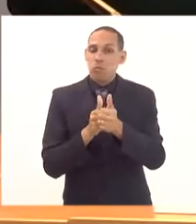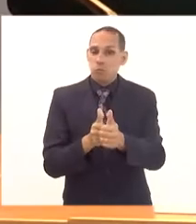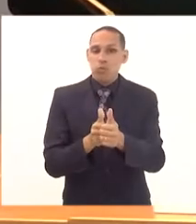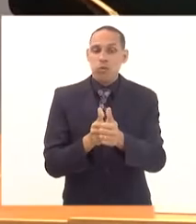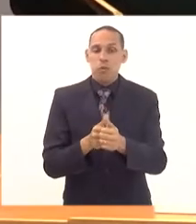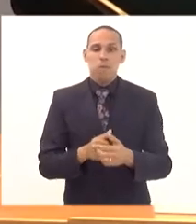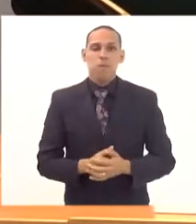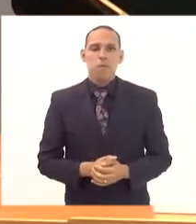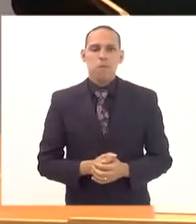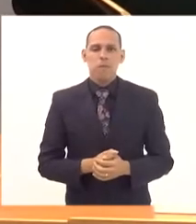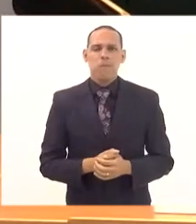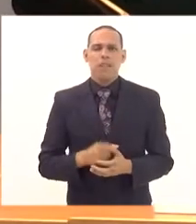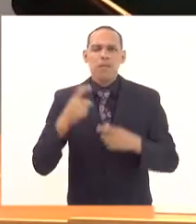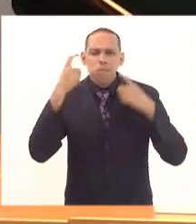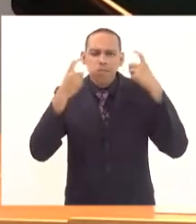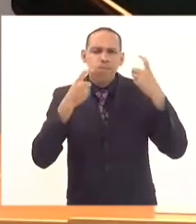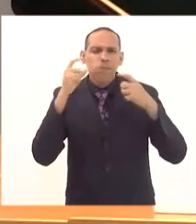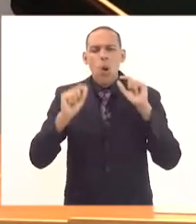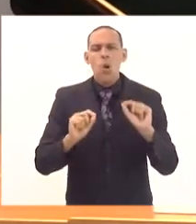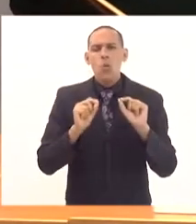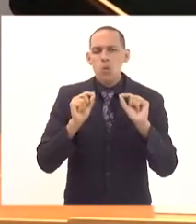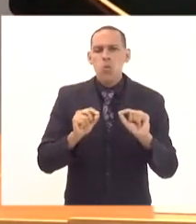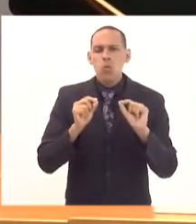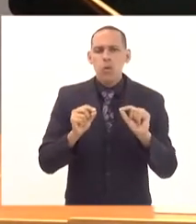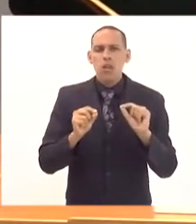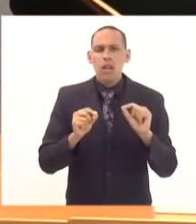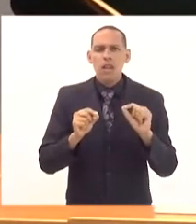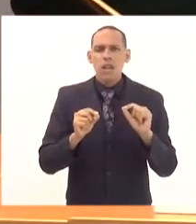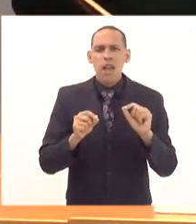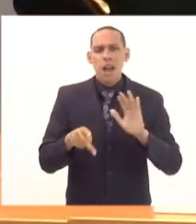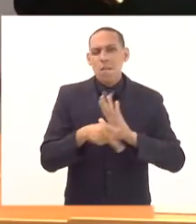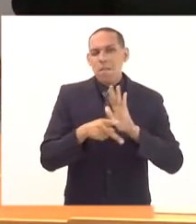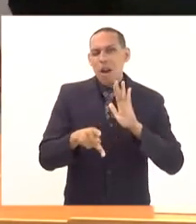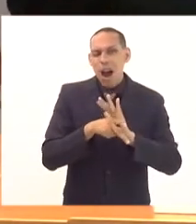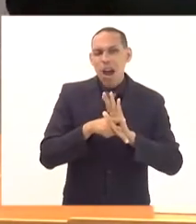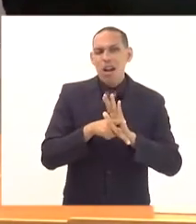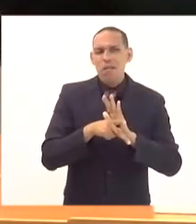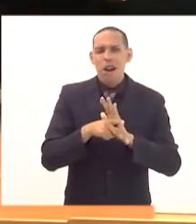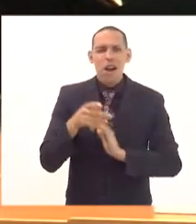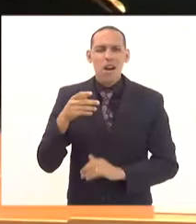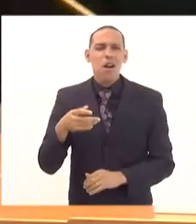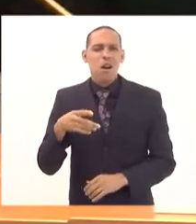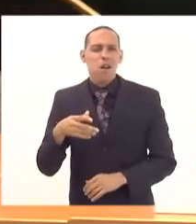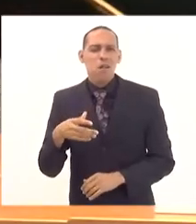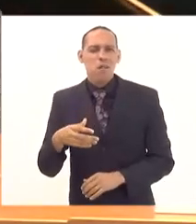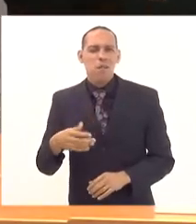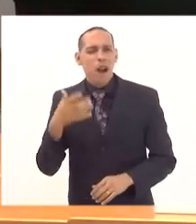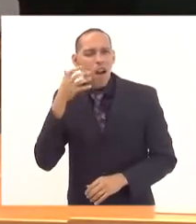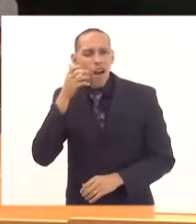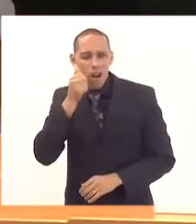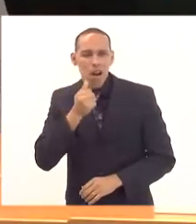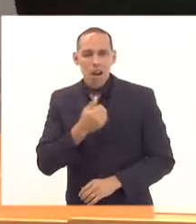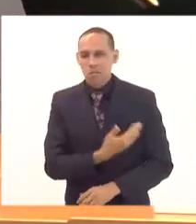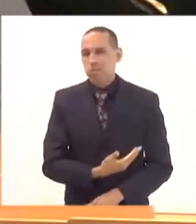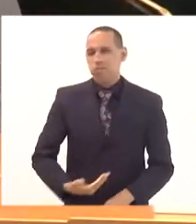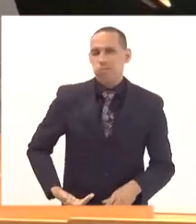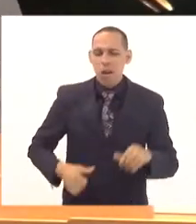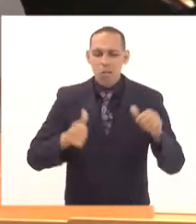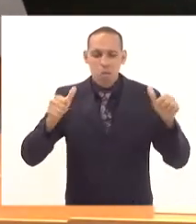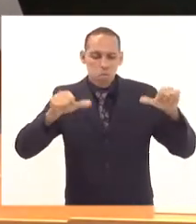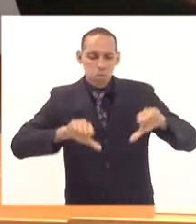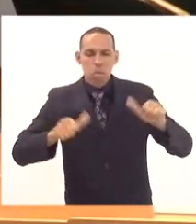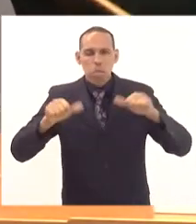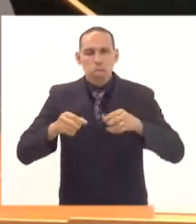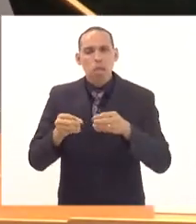maneira muito preocupado o avanço da dilapidação do patrimônio público como eu falei inicialmente dos veículos de comunicação